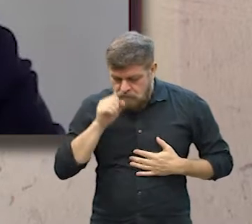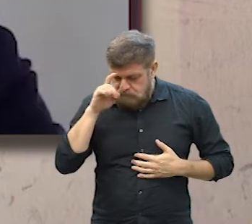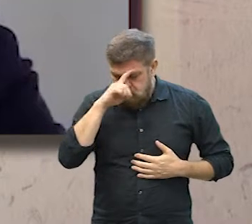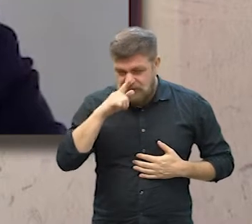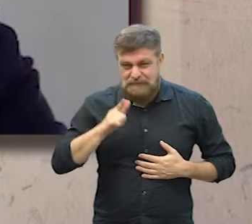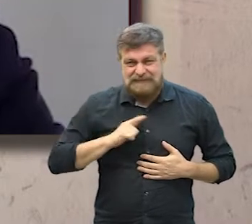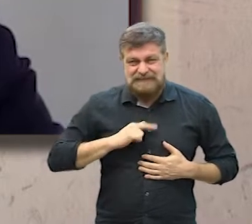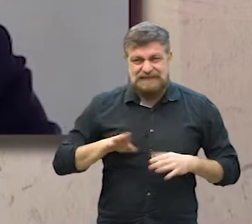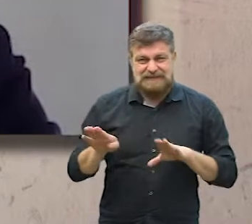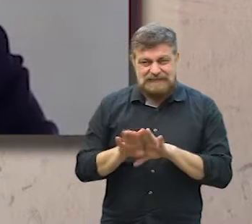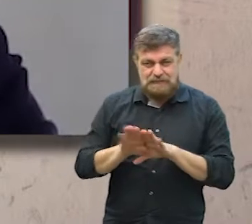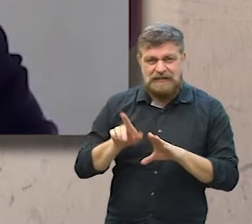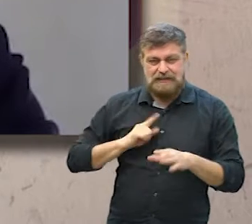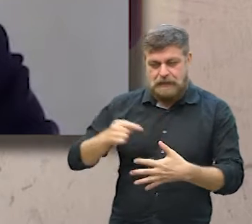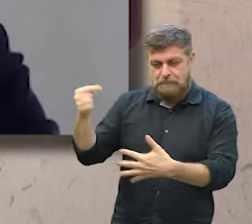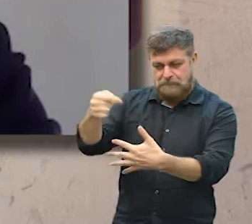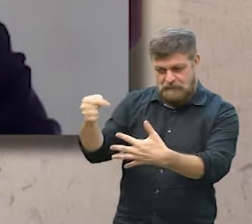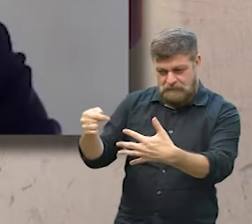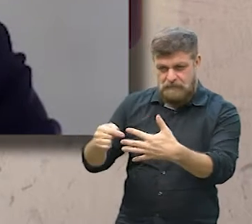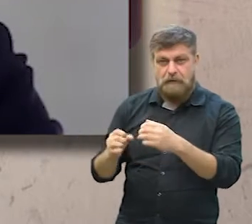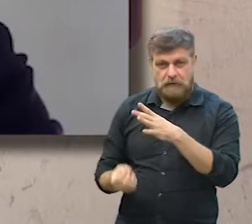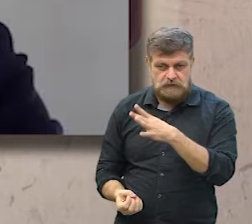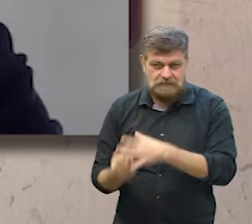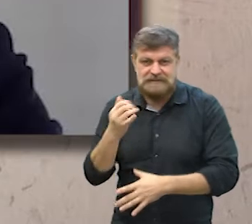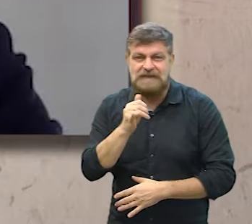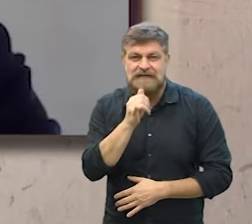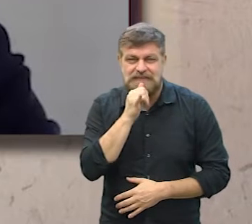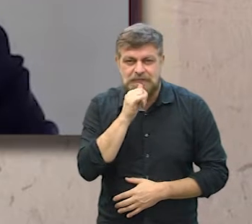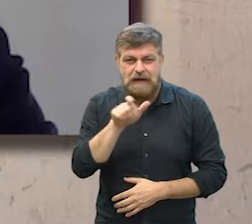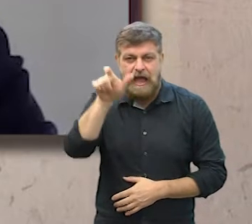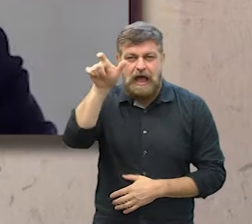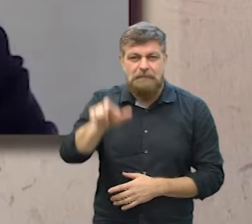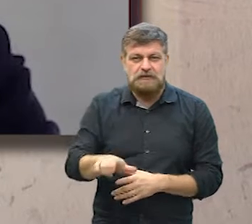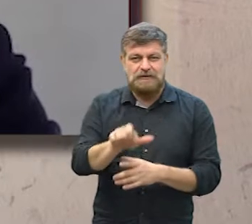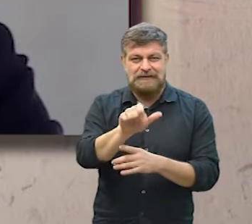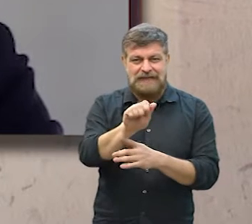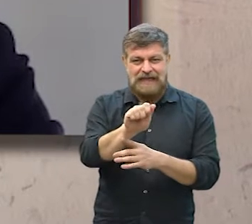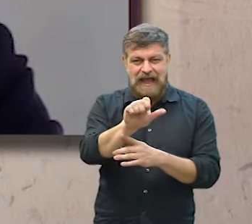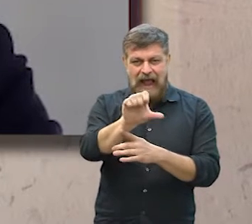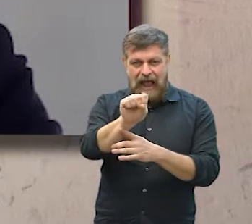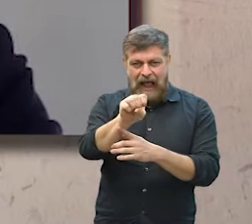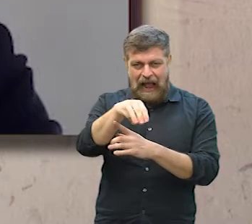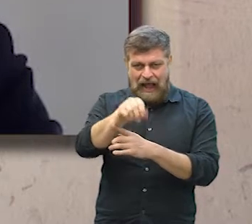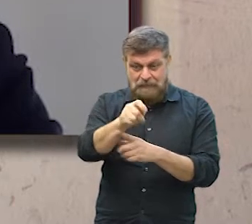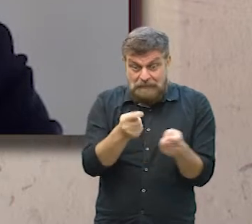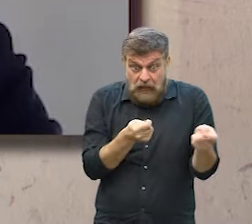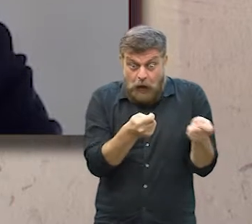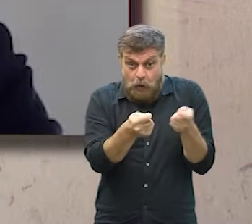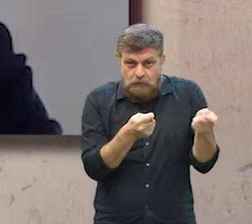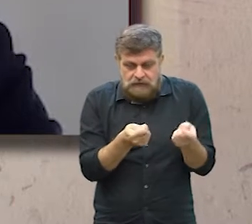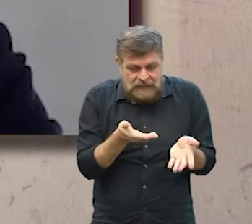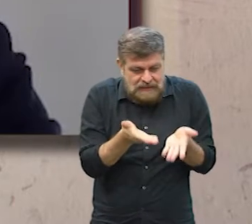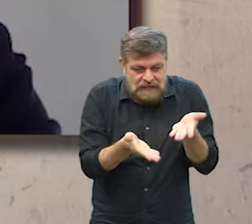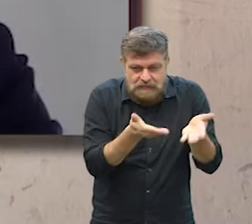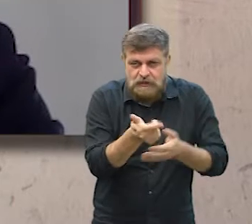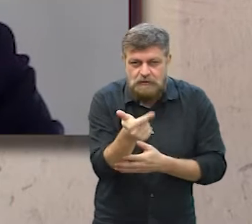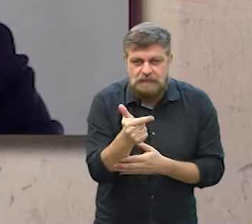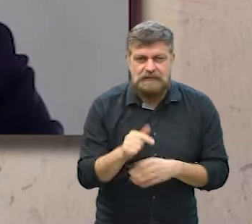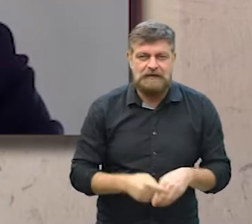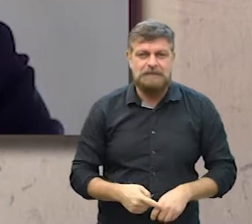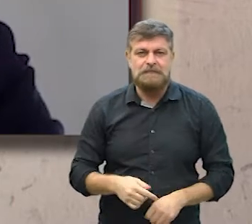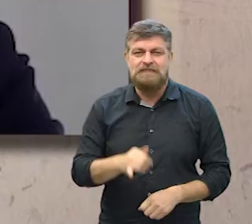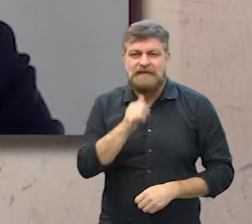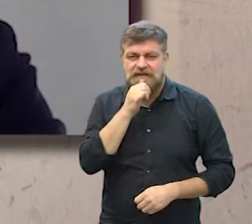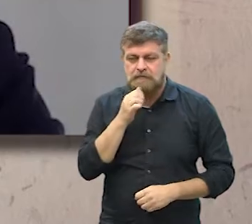Agora, esses fatores que a gente chama de irritantes também são causadores de asma. Por exemplo, quem tem asma que não está bem controlada, bem tratada, o